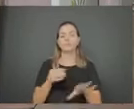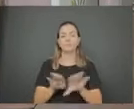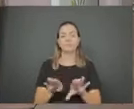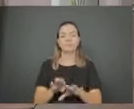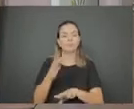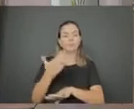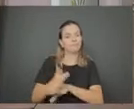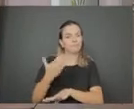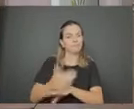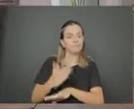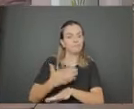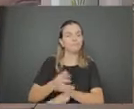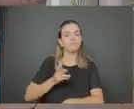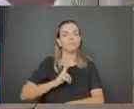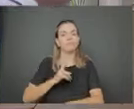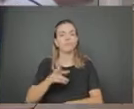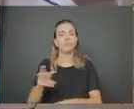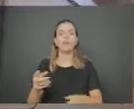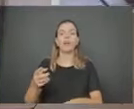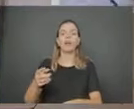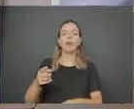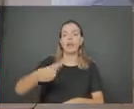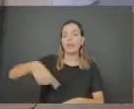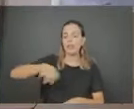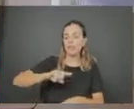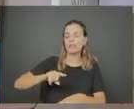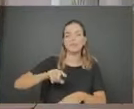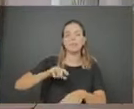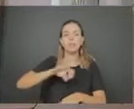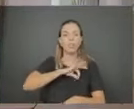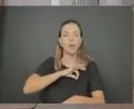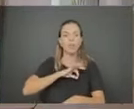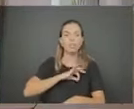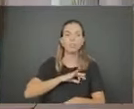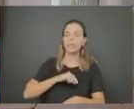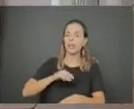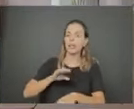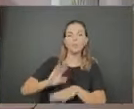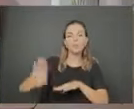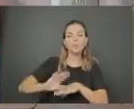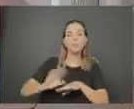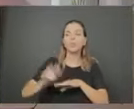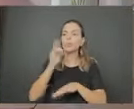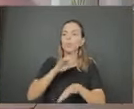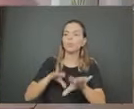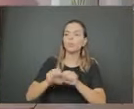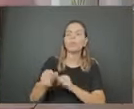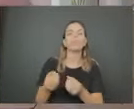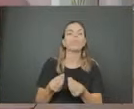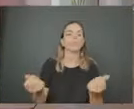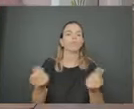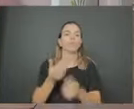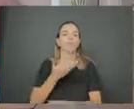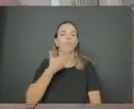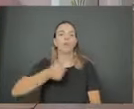qualificando nossos policiais militares, conforme o vídeo demonstrou. Então, para esse ano, nós temos algumas